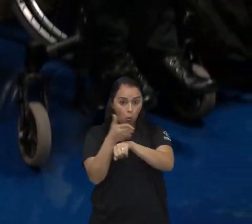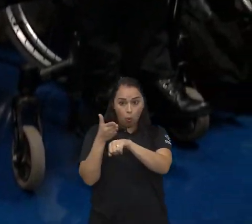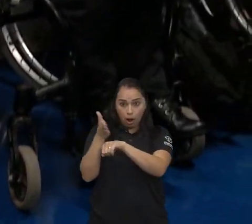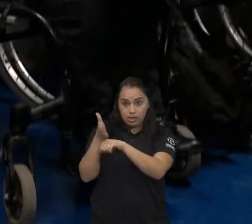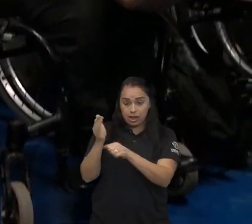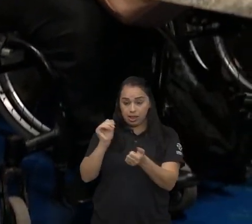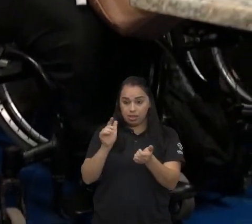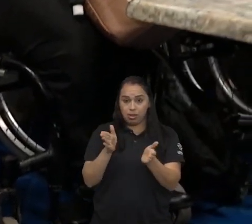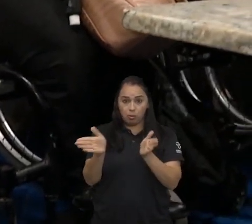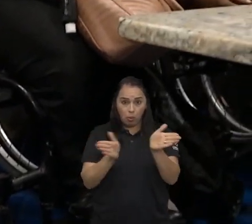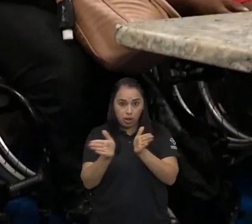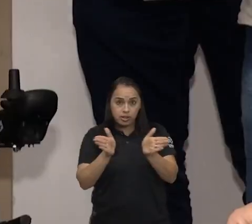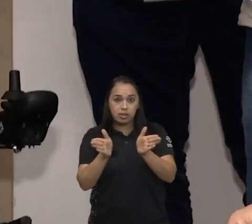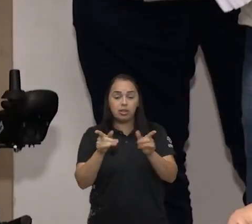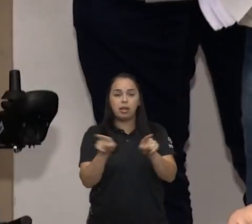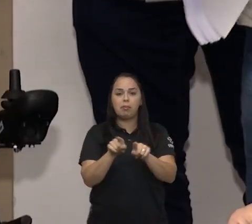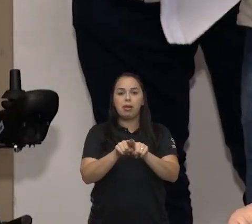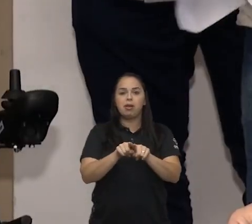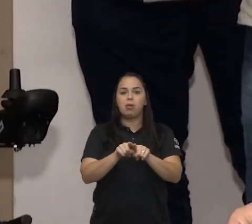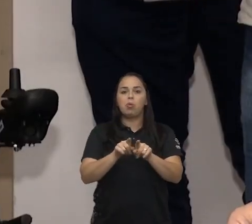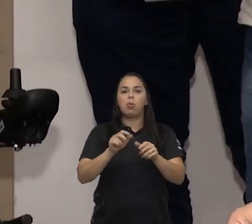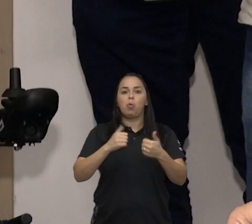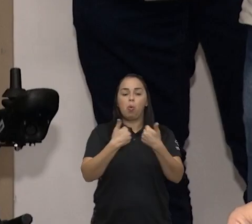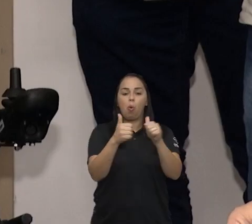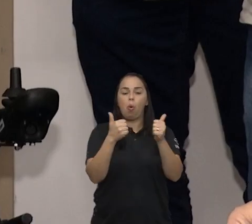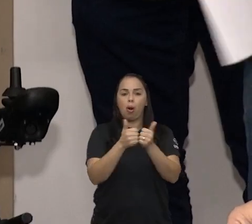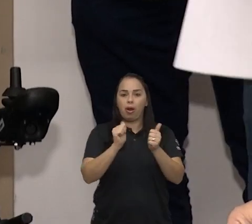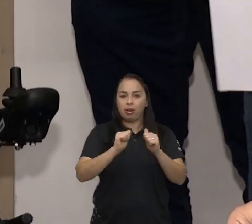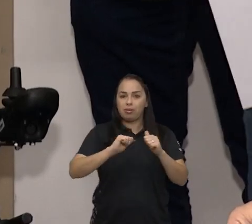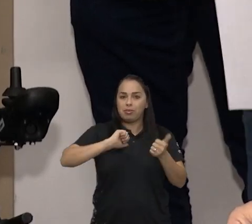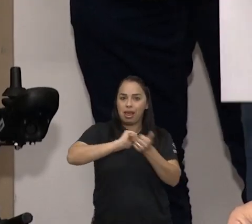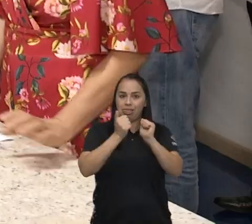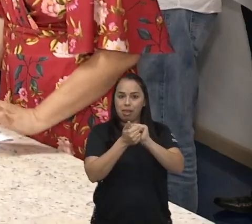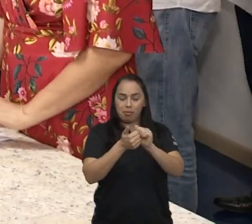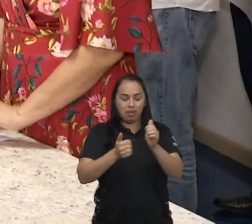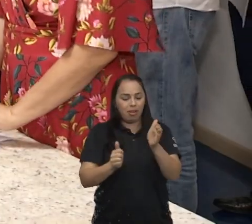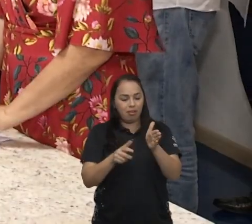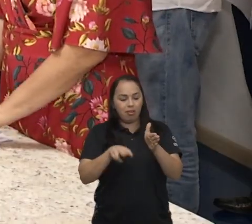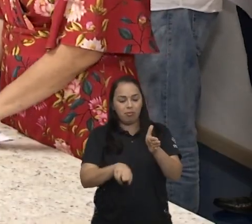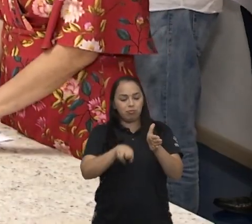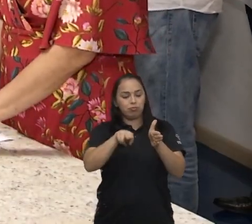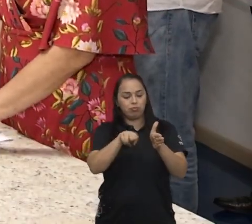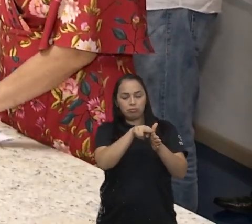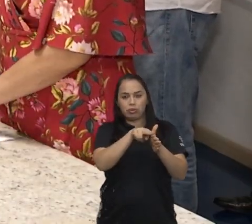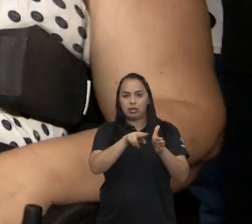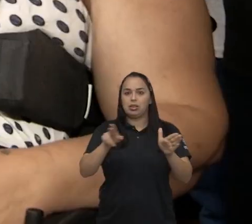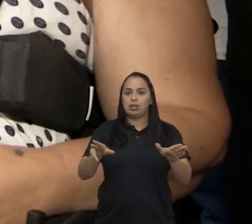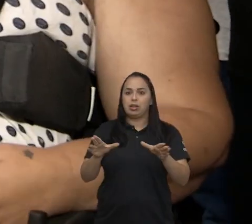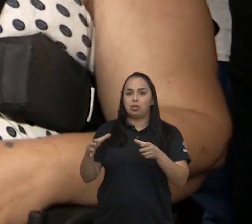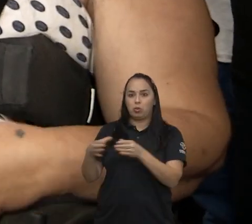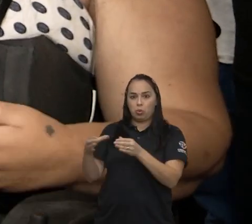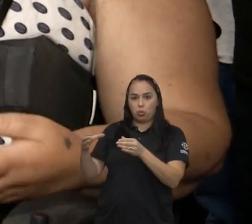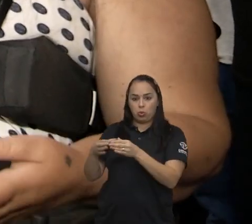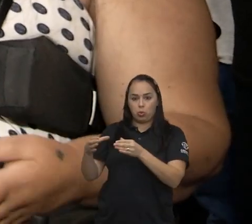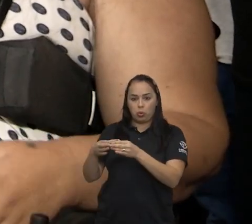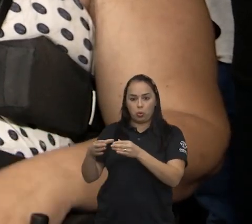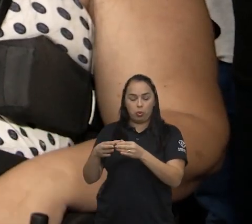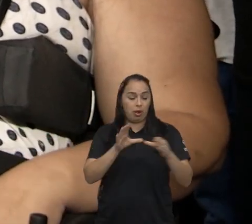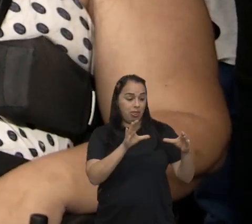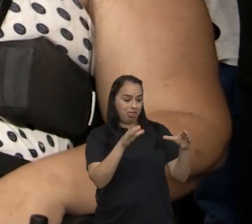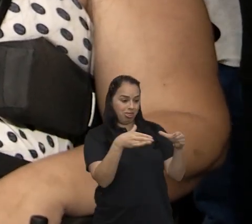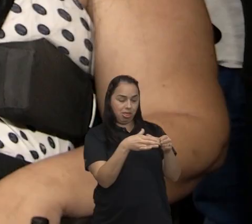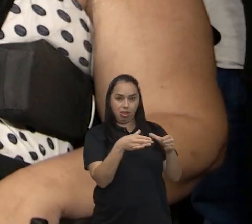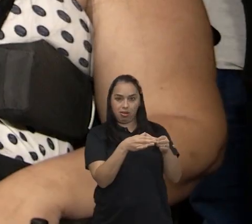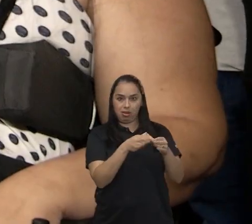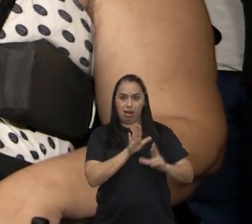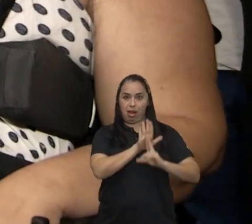direito ao transporte adaptado foram pautas de uma reunião realizada na Câmara que contou com a presença dos vereadores. Representantes da Associação